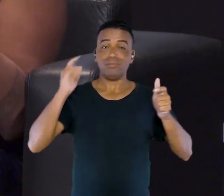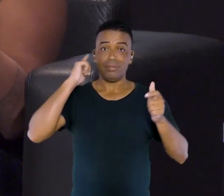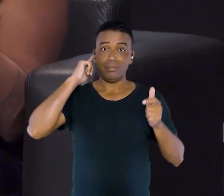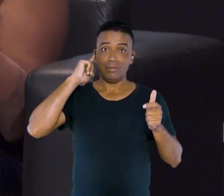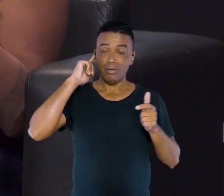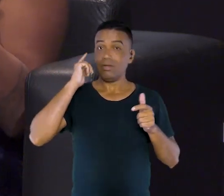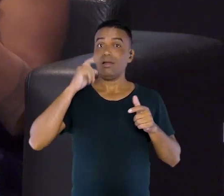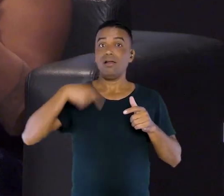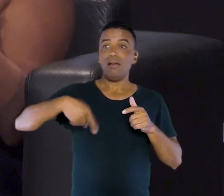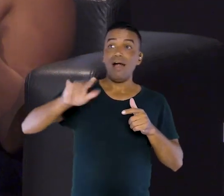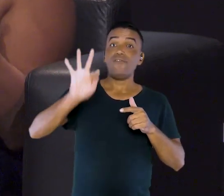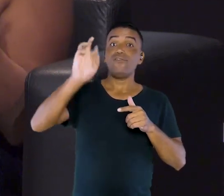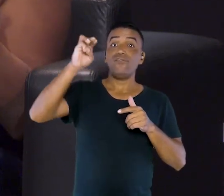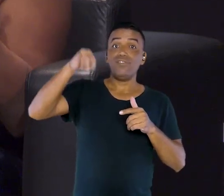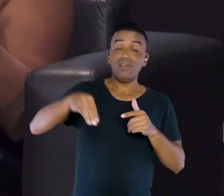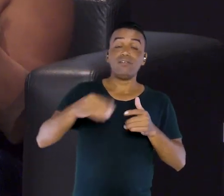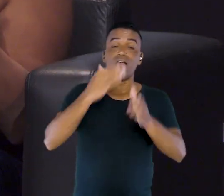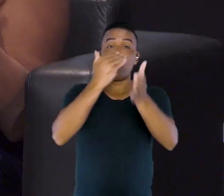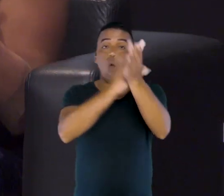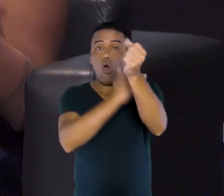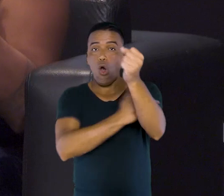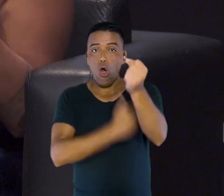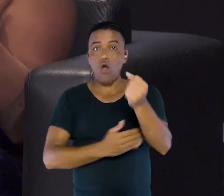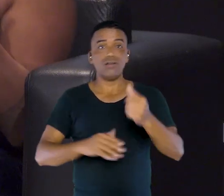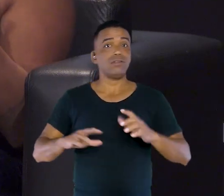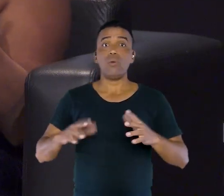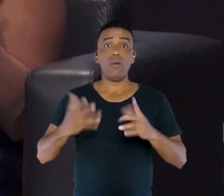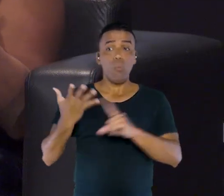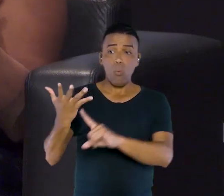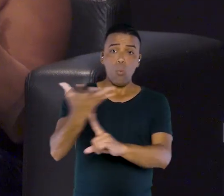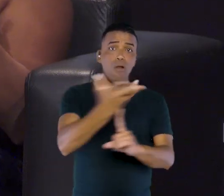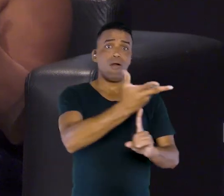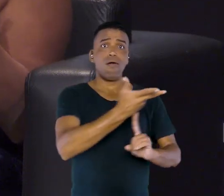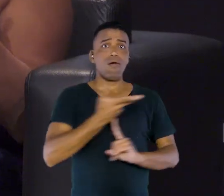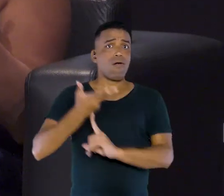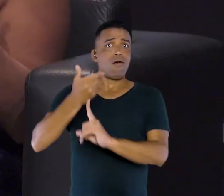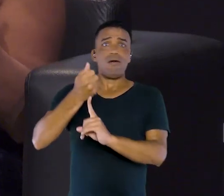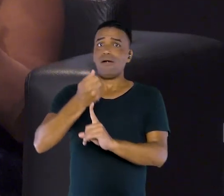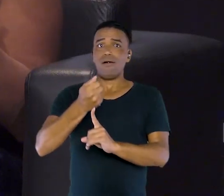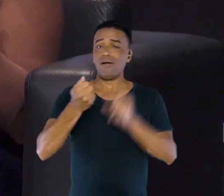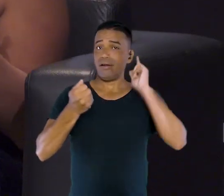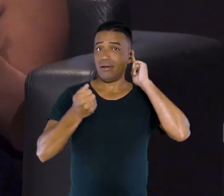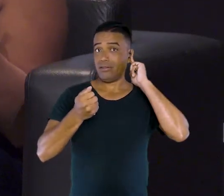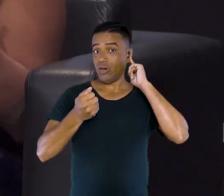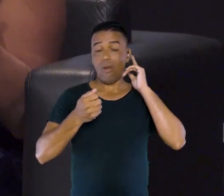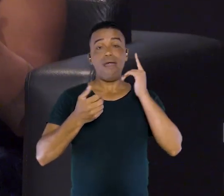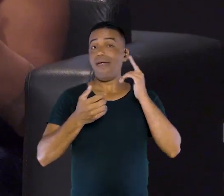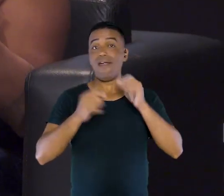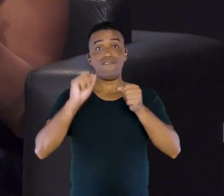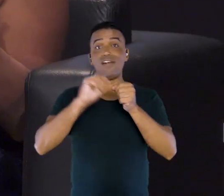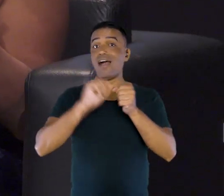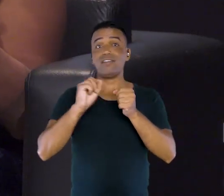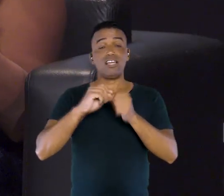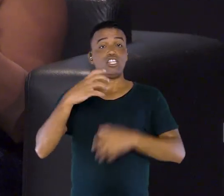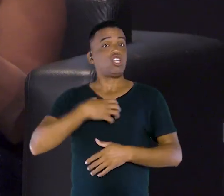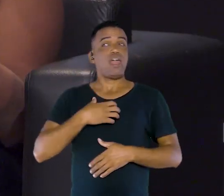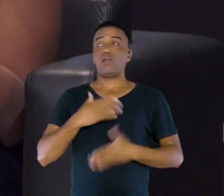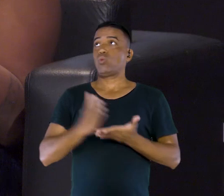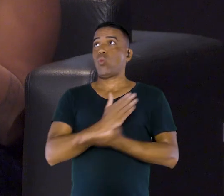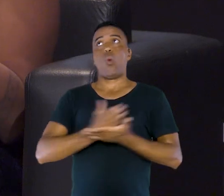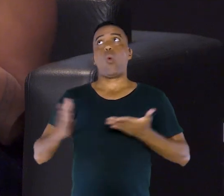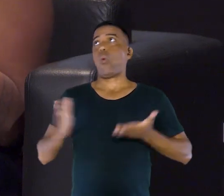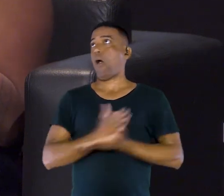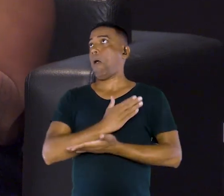lá no final. É uma arte, não é você encher, aturar de qualquer jeito. Tem uma